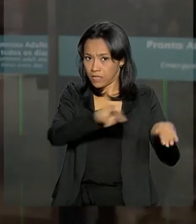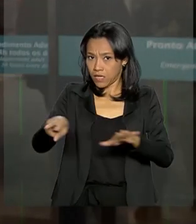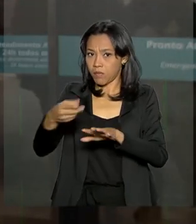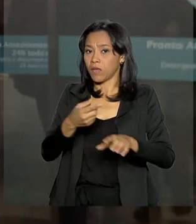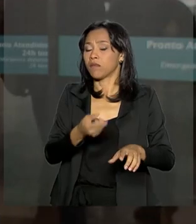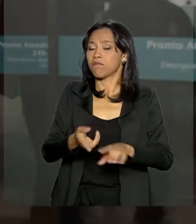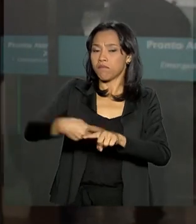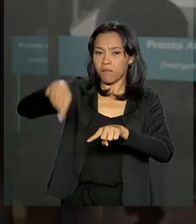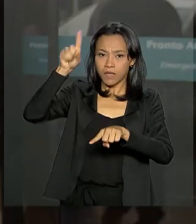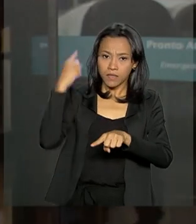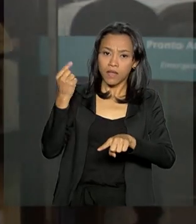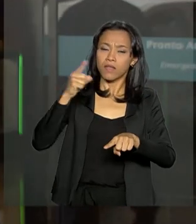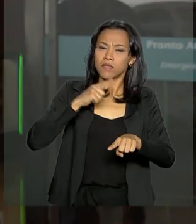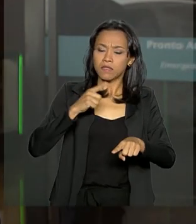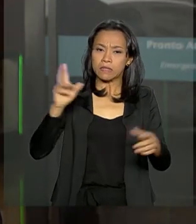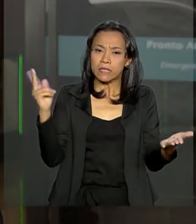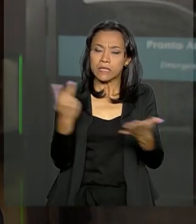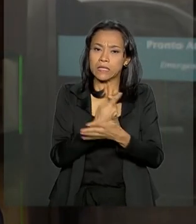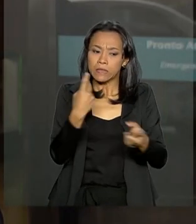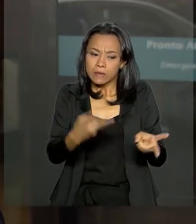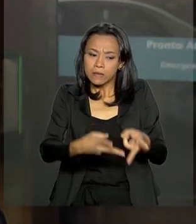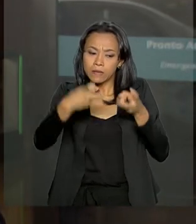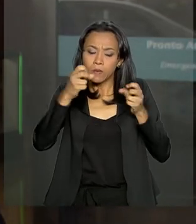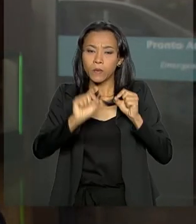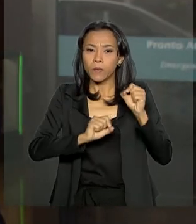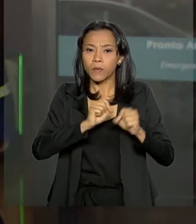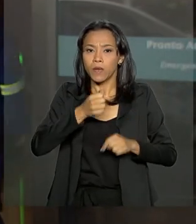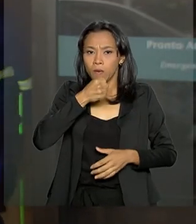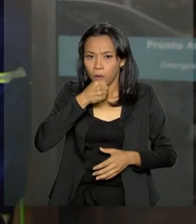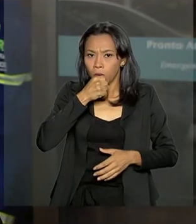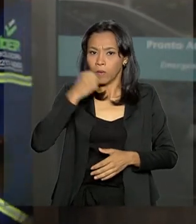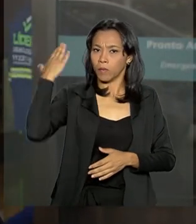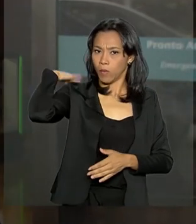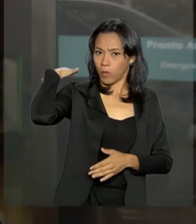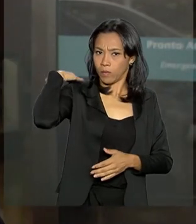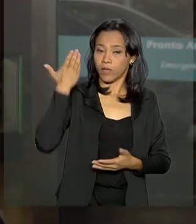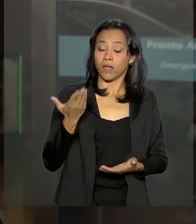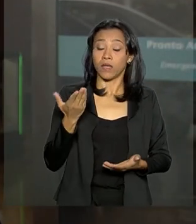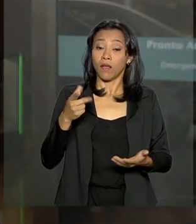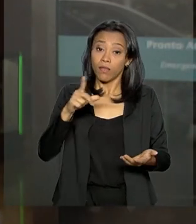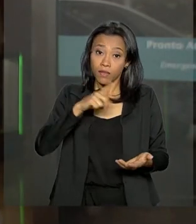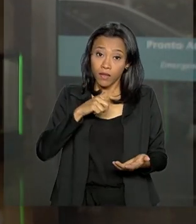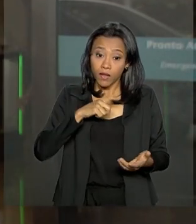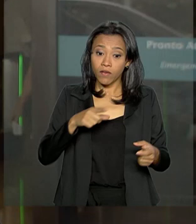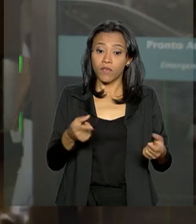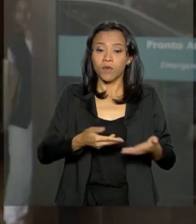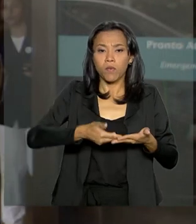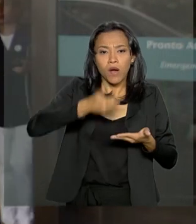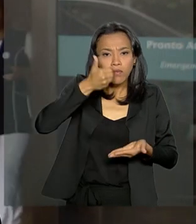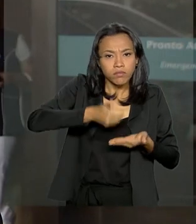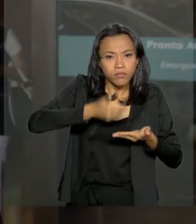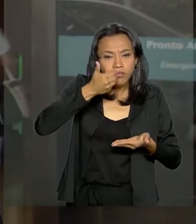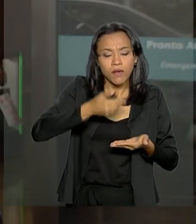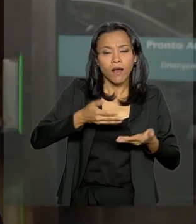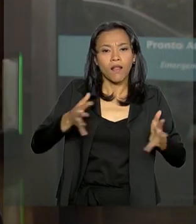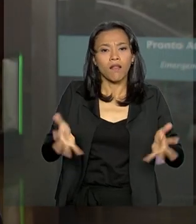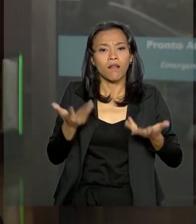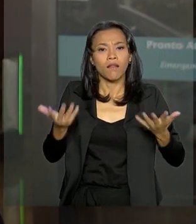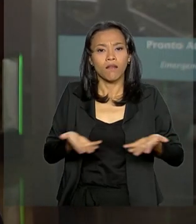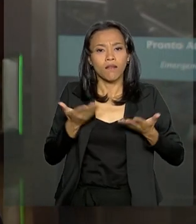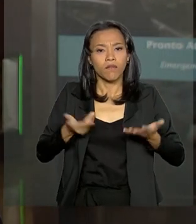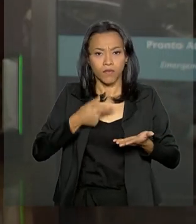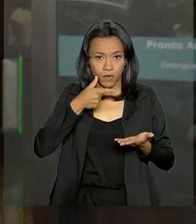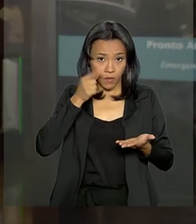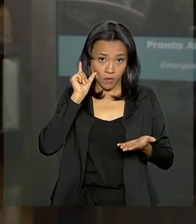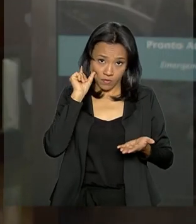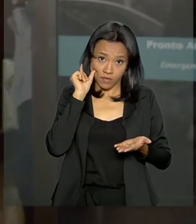semana passada. Jair Bolsonaro teve uma dieta leve introduzida no dia de